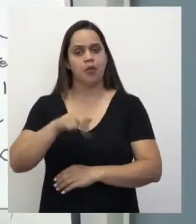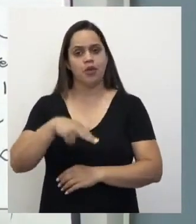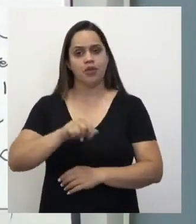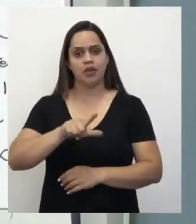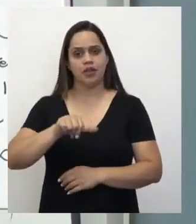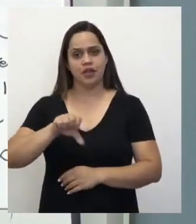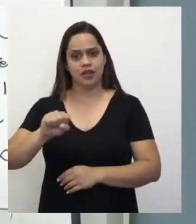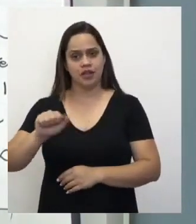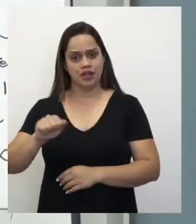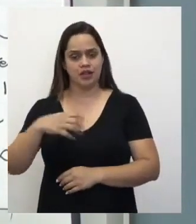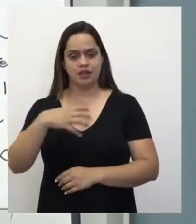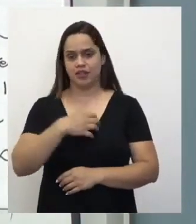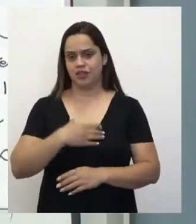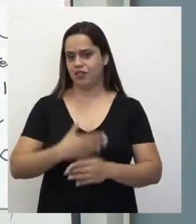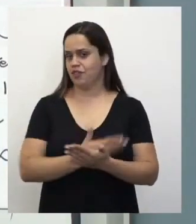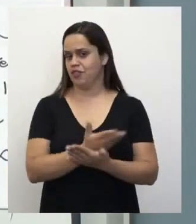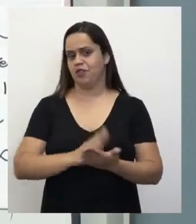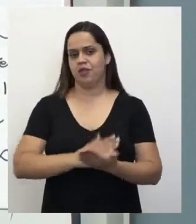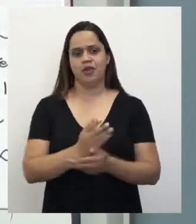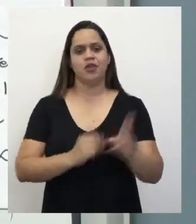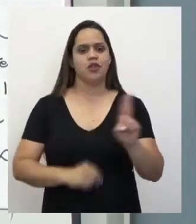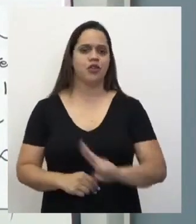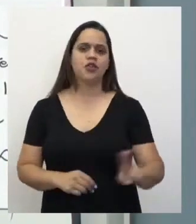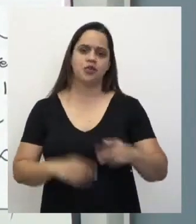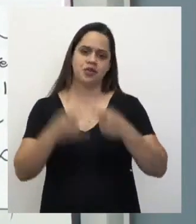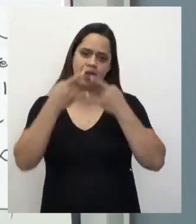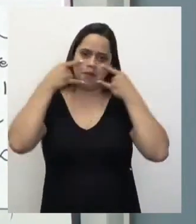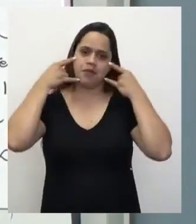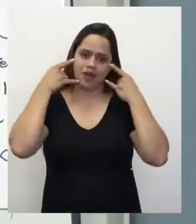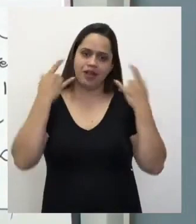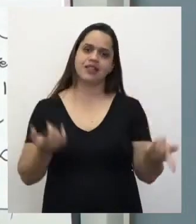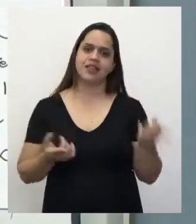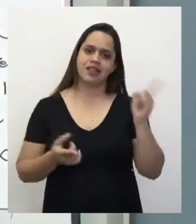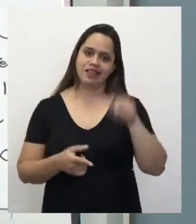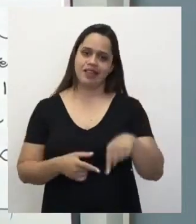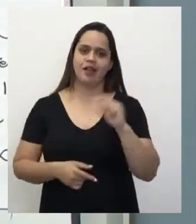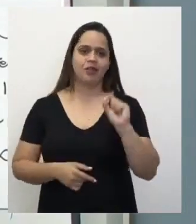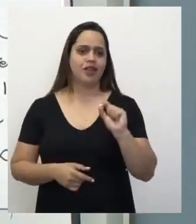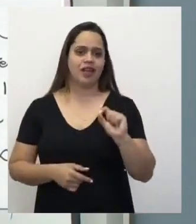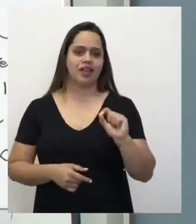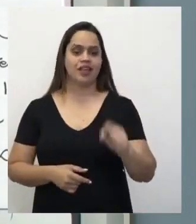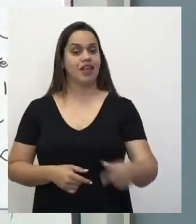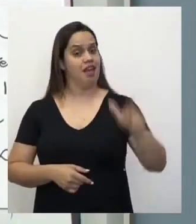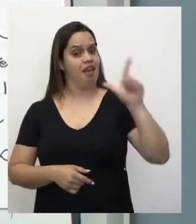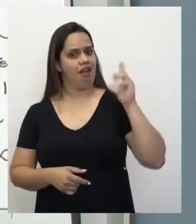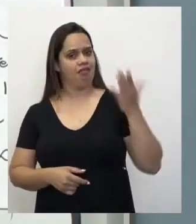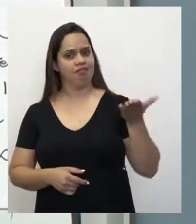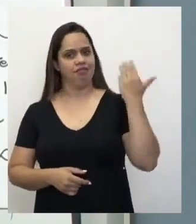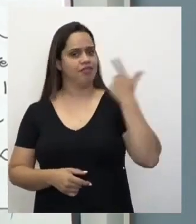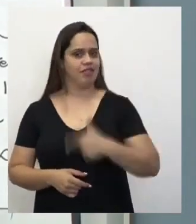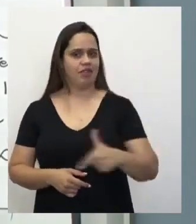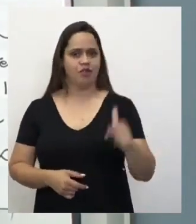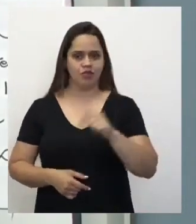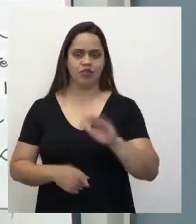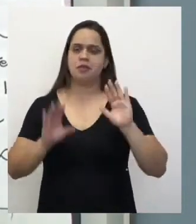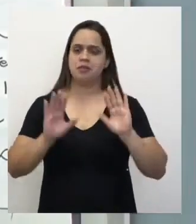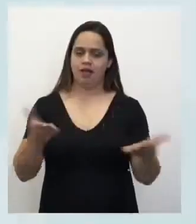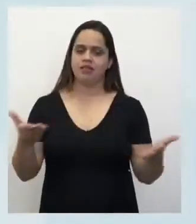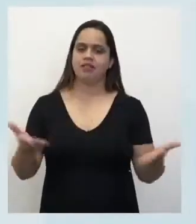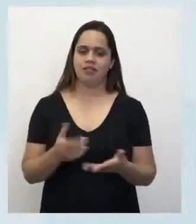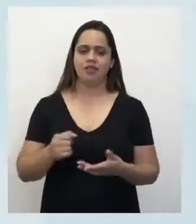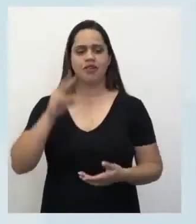momento incomodada em utilizar a máscara aí, né? Uma coisa que não existia na época dela. Mas, olha